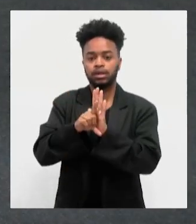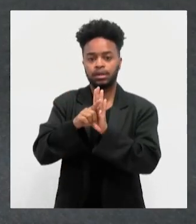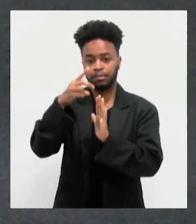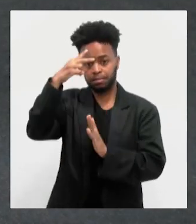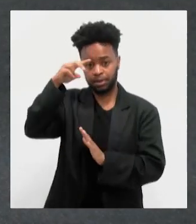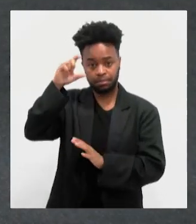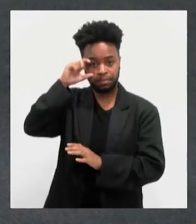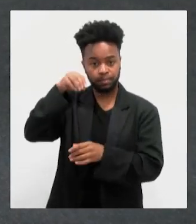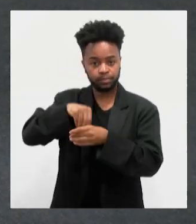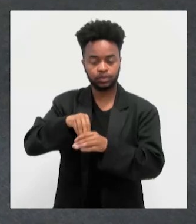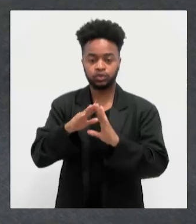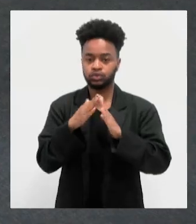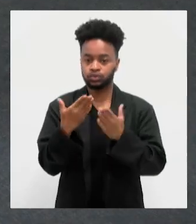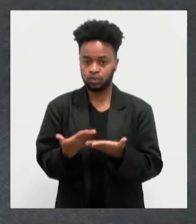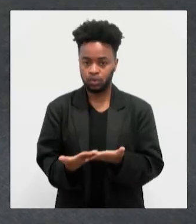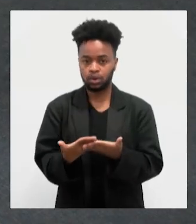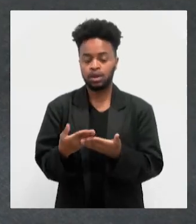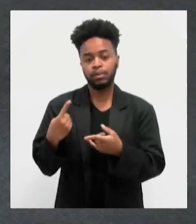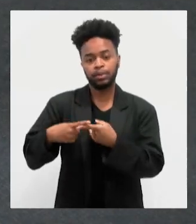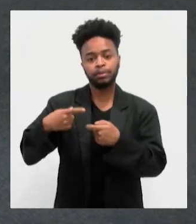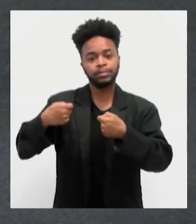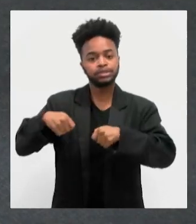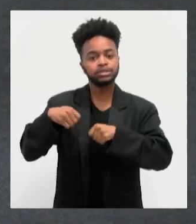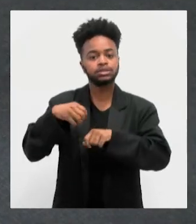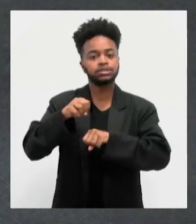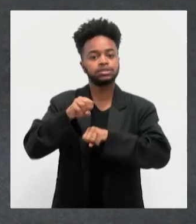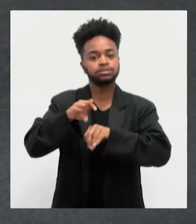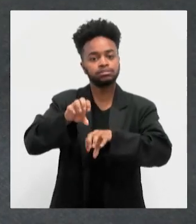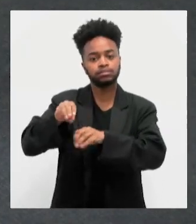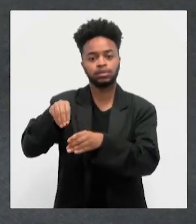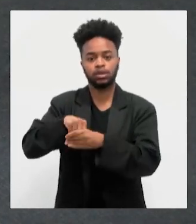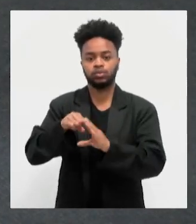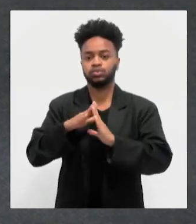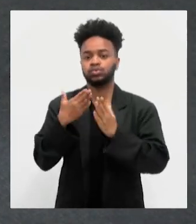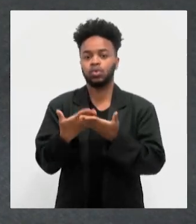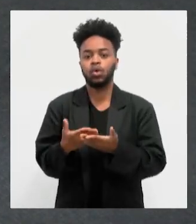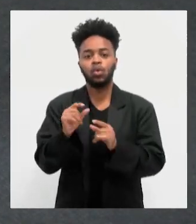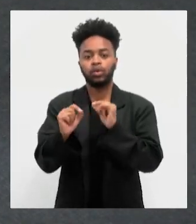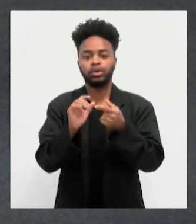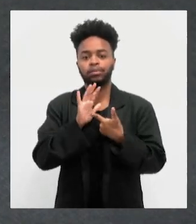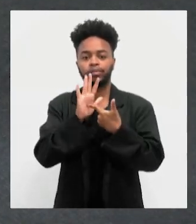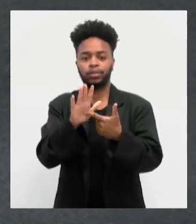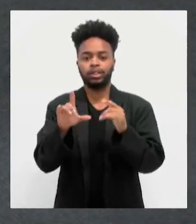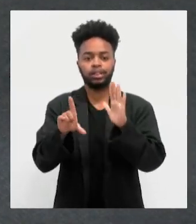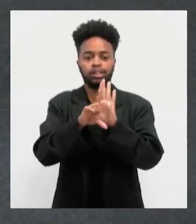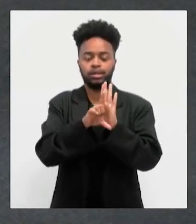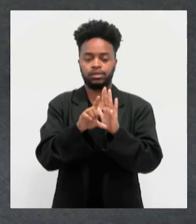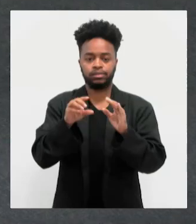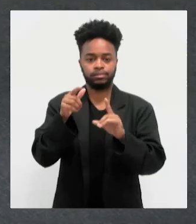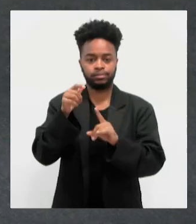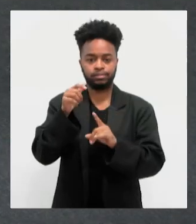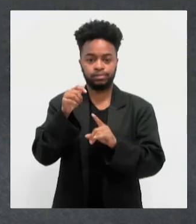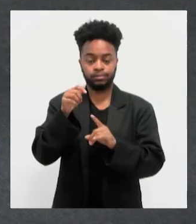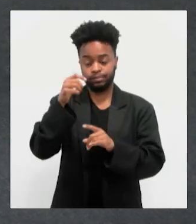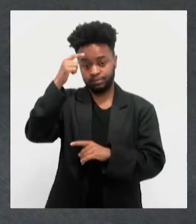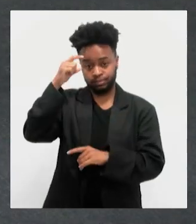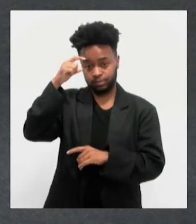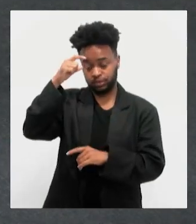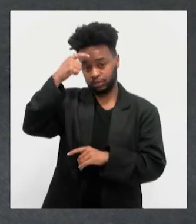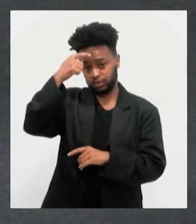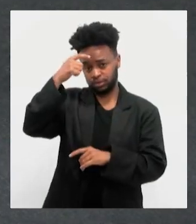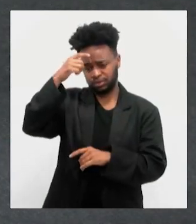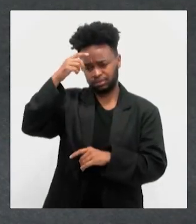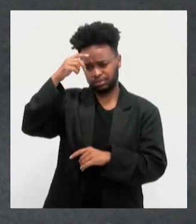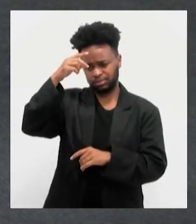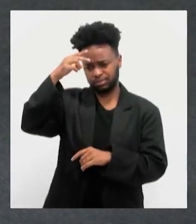nas escolas. Ensinar nas escolas o que diz a Lei Maria da Penha, para combater o machismo e a